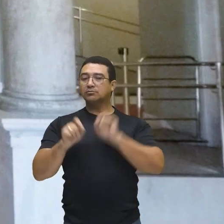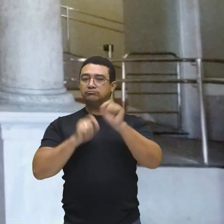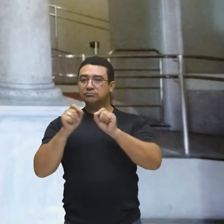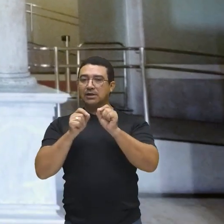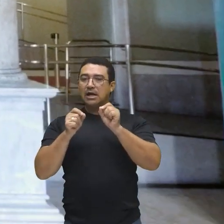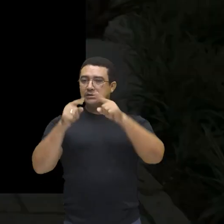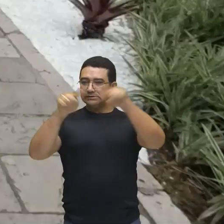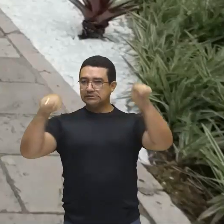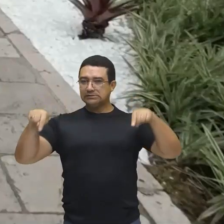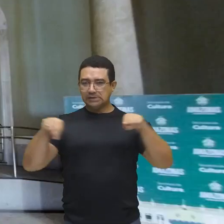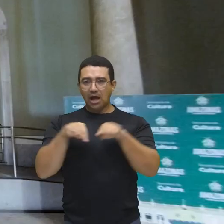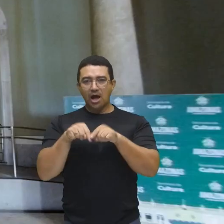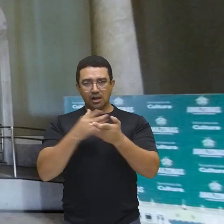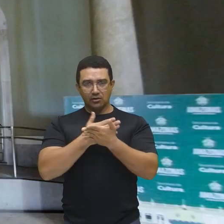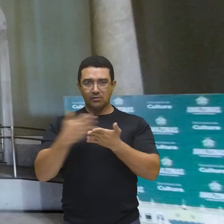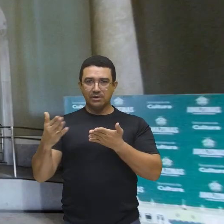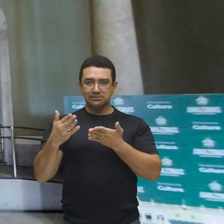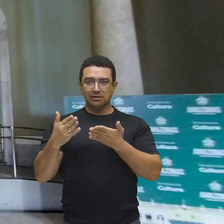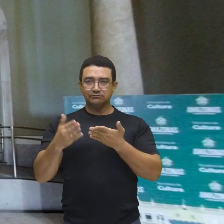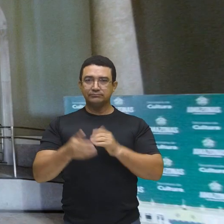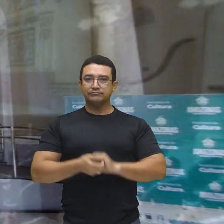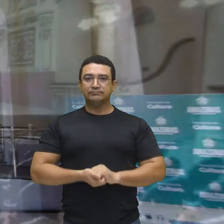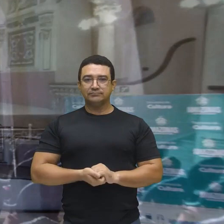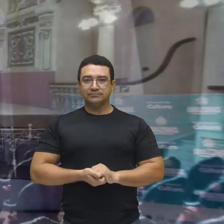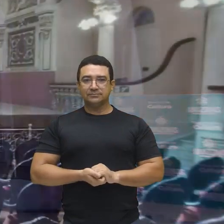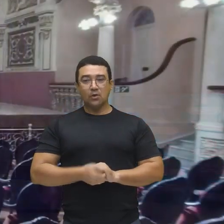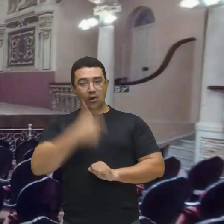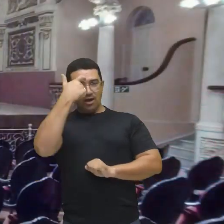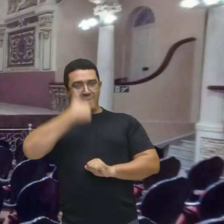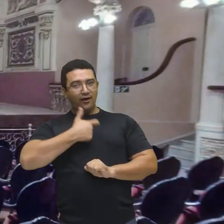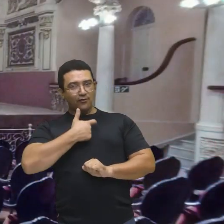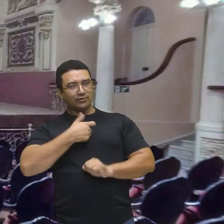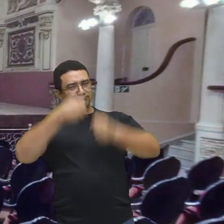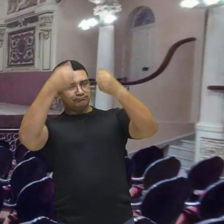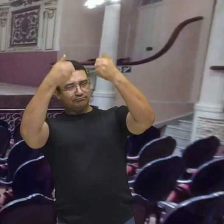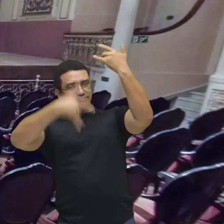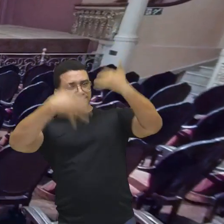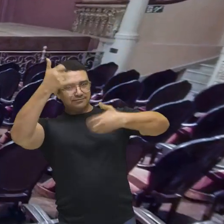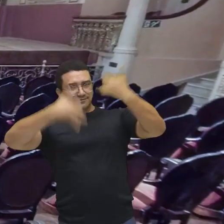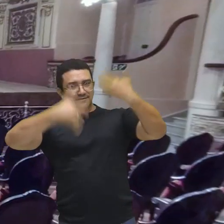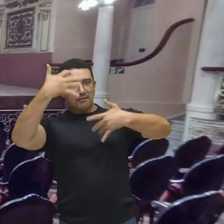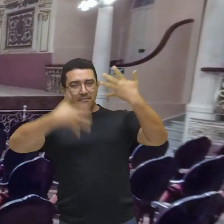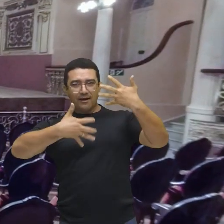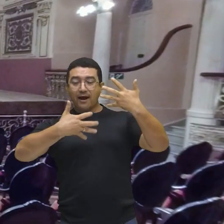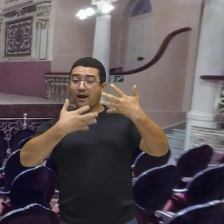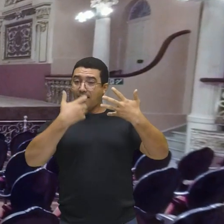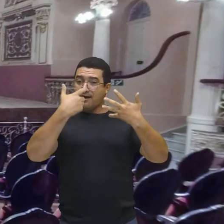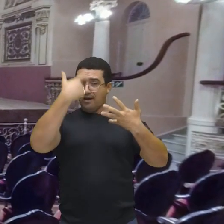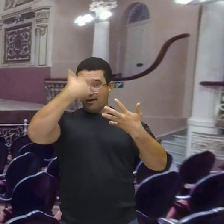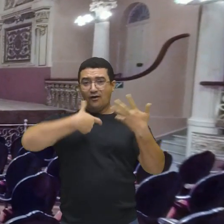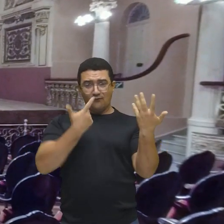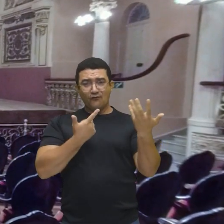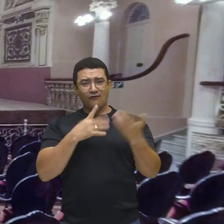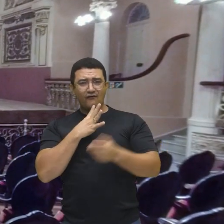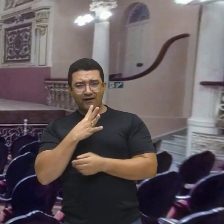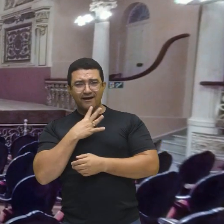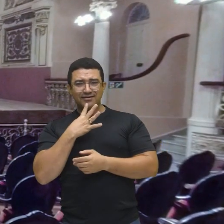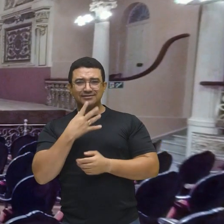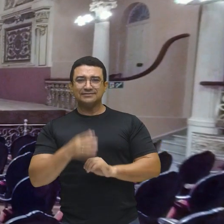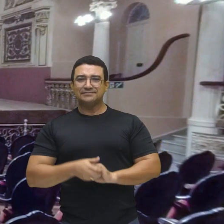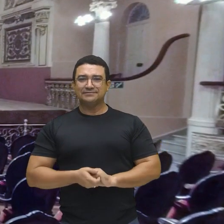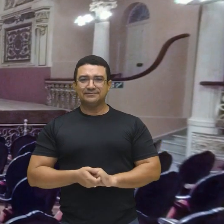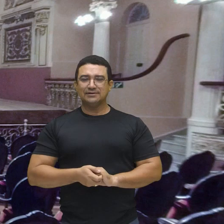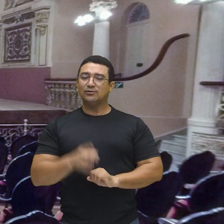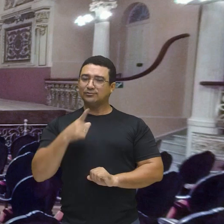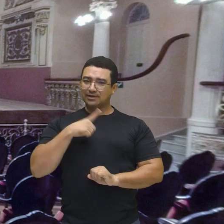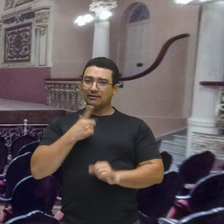entrada. E para comentar como uma boa professora de arte, né? Voltamos aqui, então, aqui nós temos